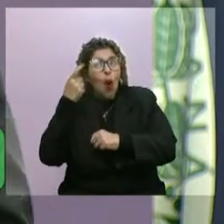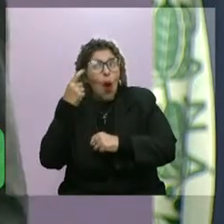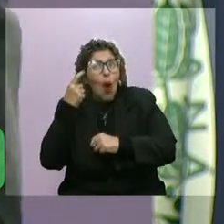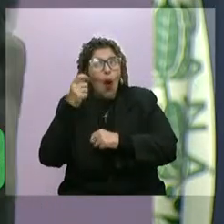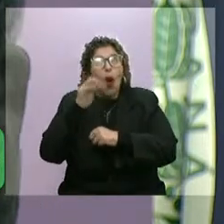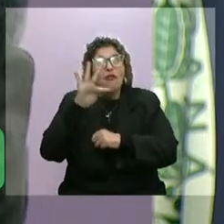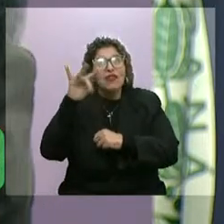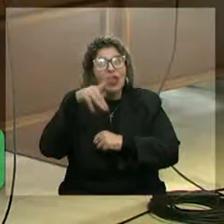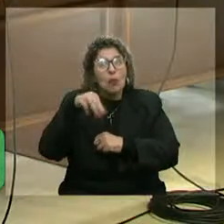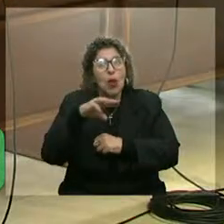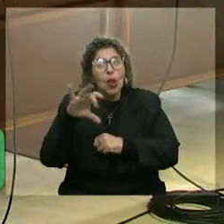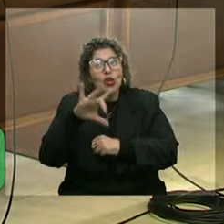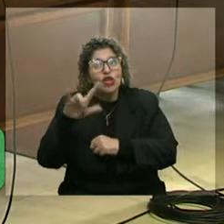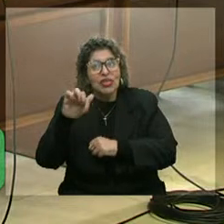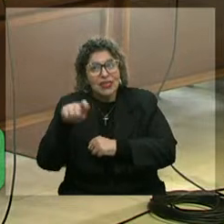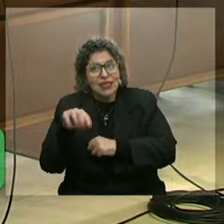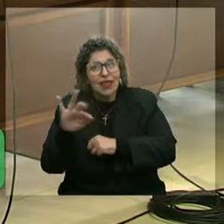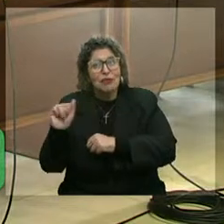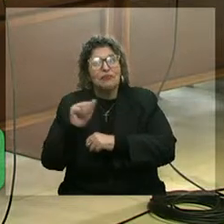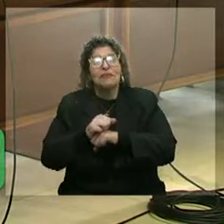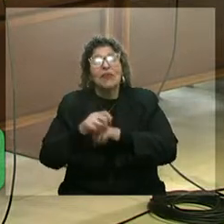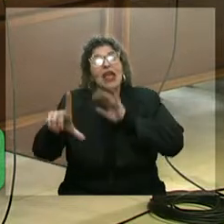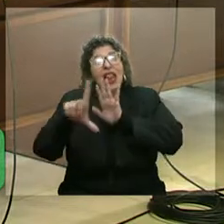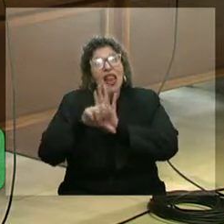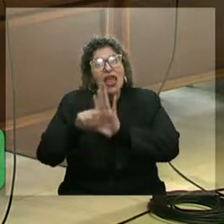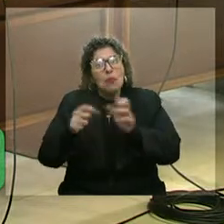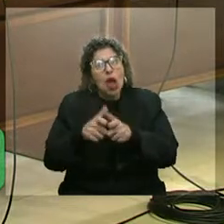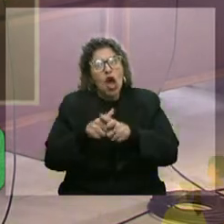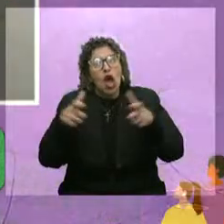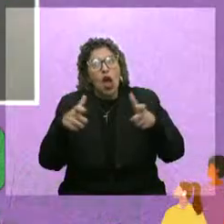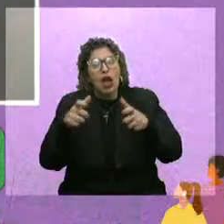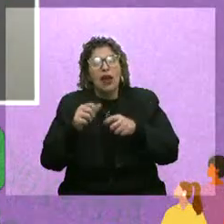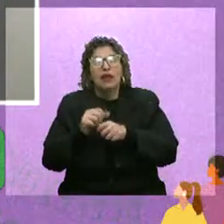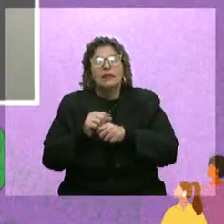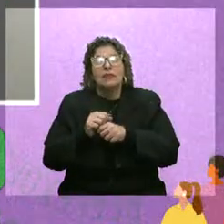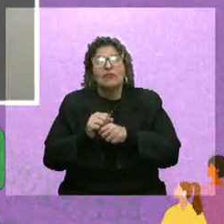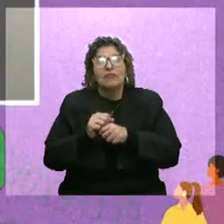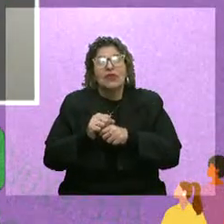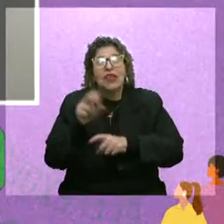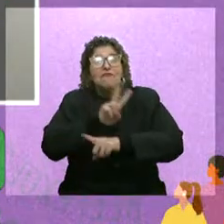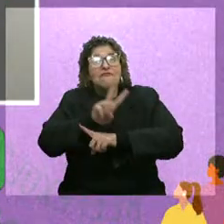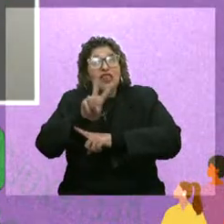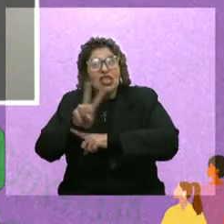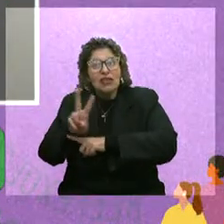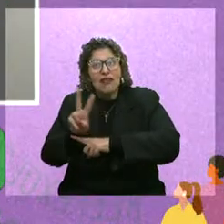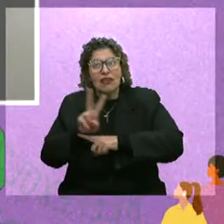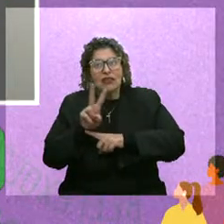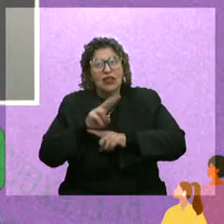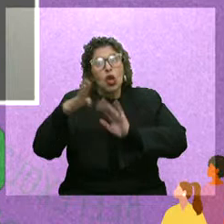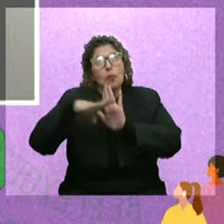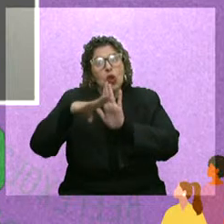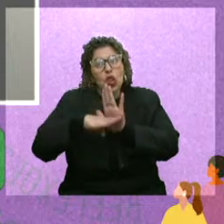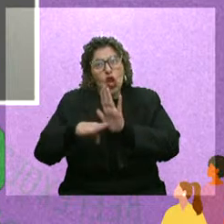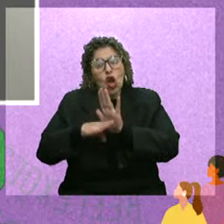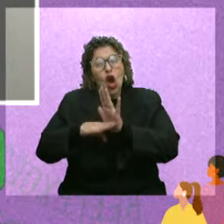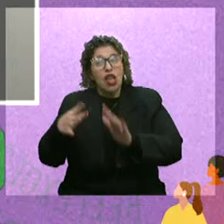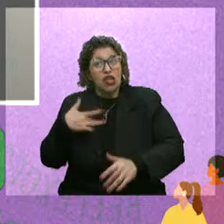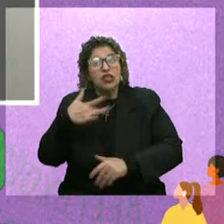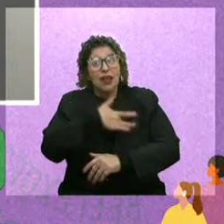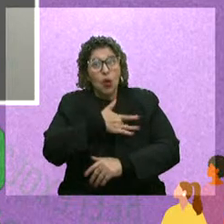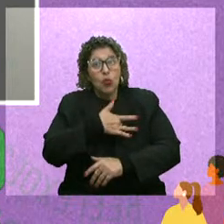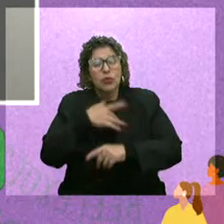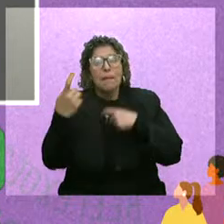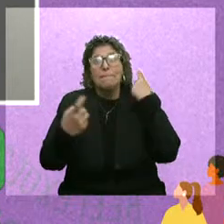esperar por um oftalmologista? Leis, então, para ampliar a rigidez e na fiscalização dos protocolos sanitários.